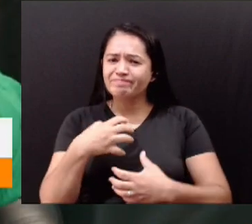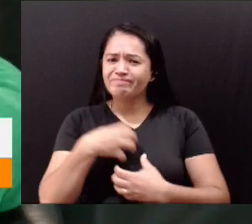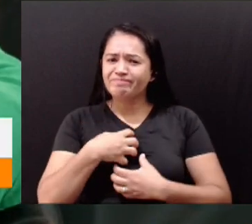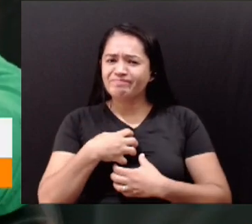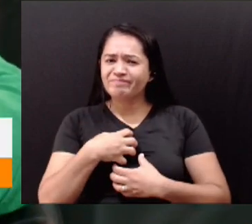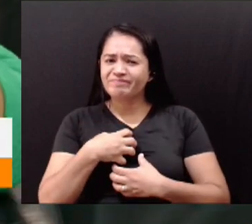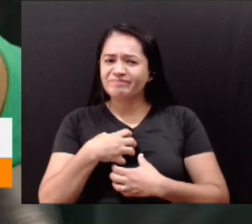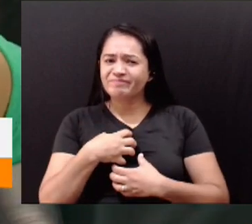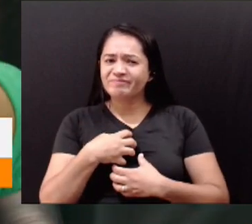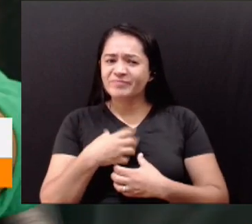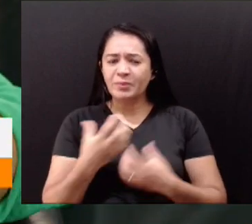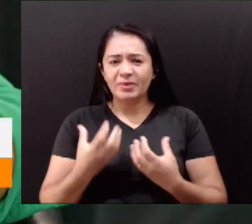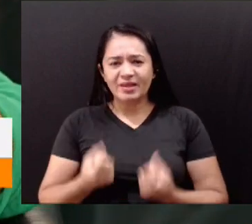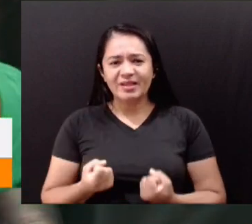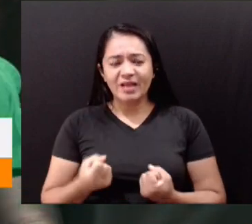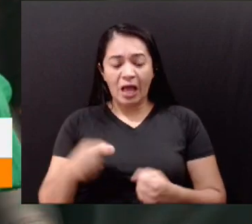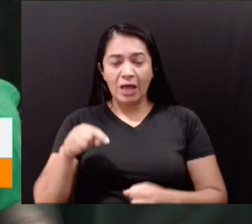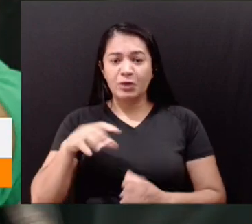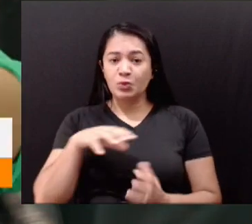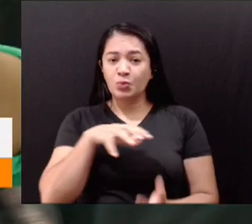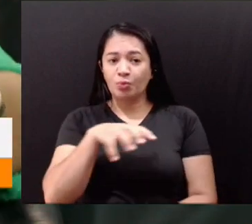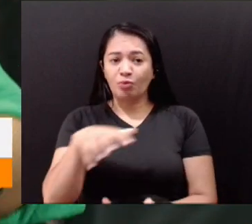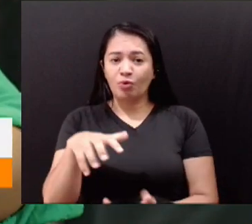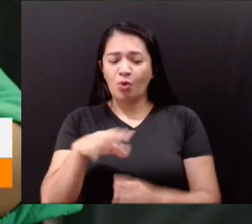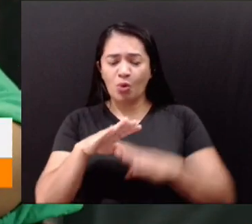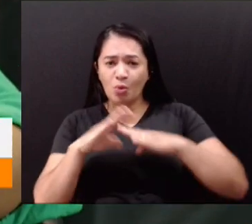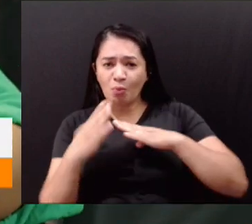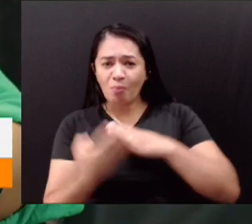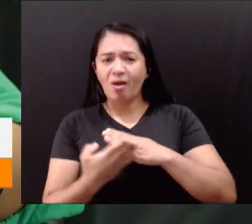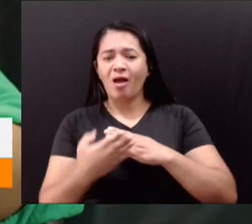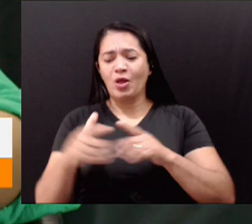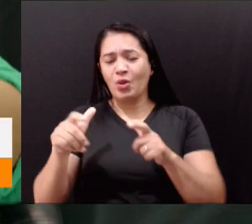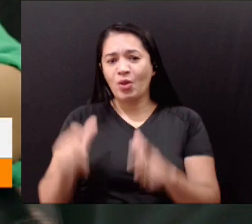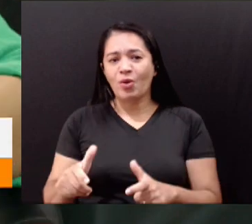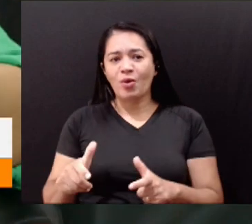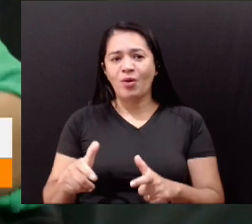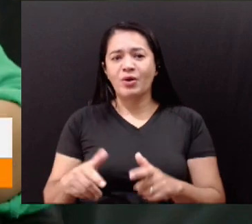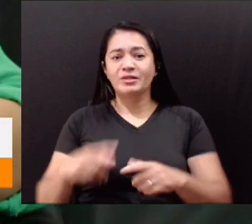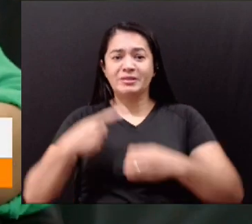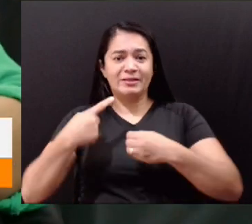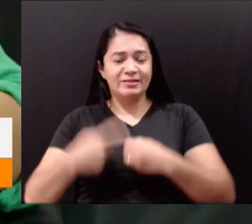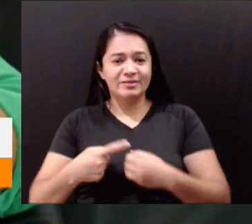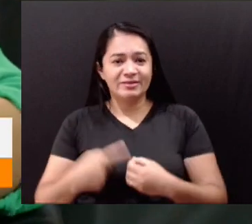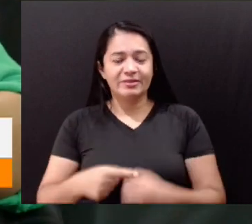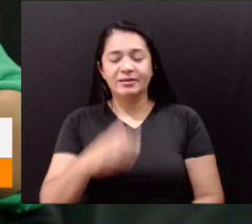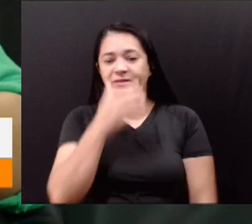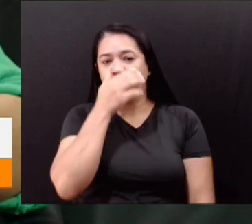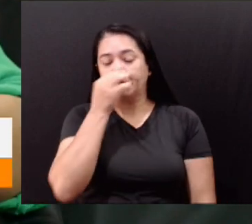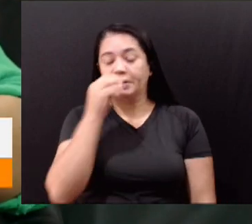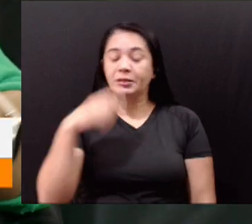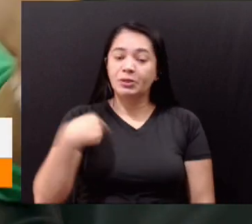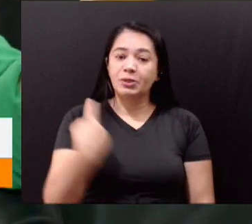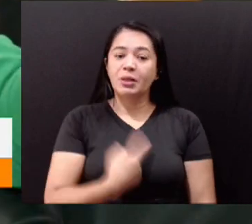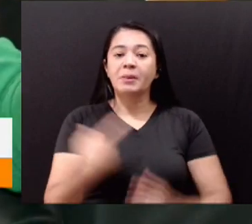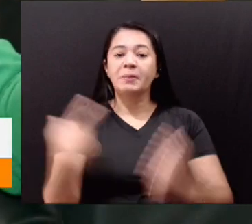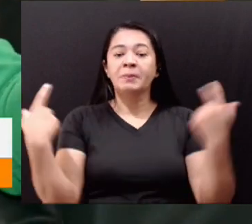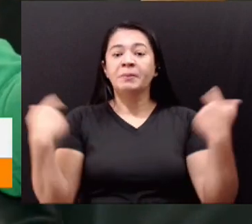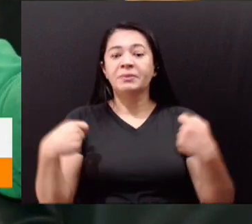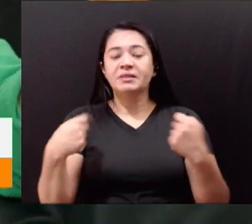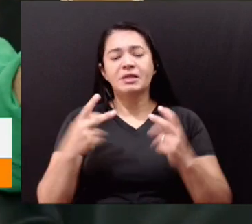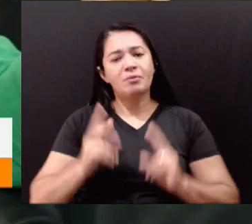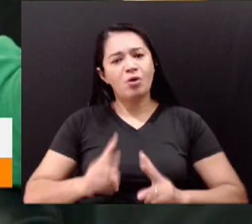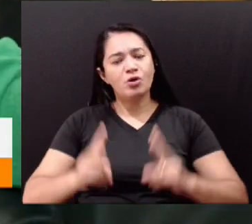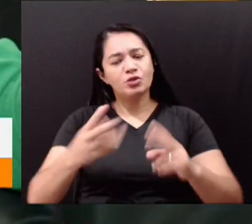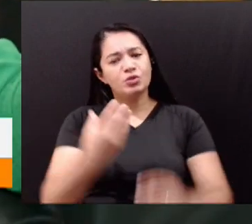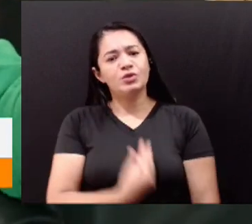desse mundo, desse bairro, desse lugar, dessa cidade, sabe? A gente precisa ter isso para a gente continuar vivendo. E a